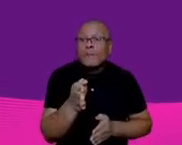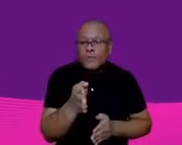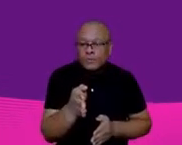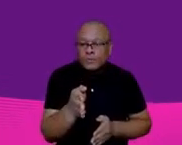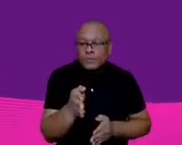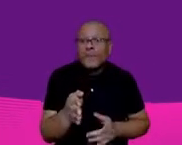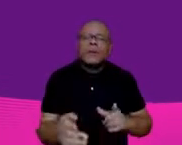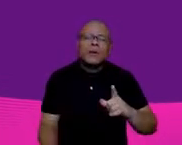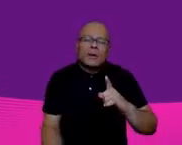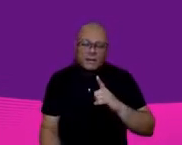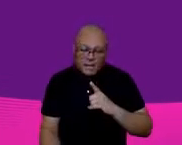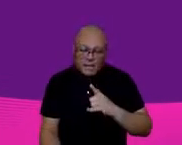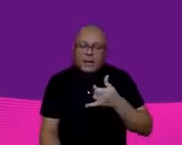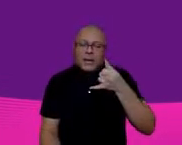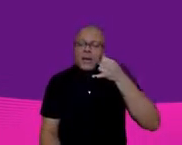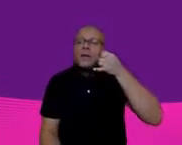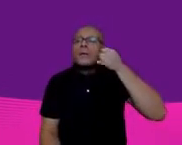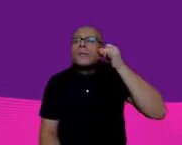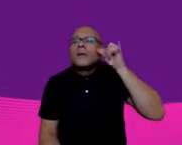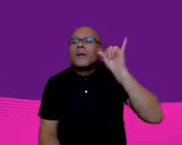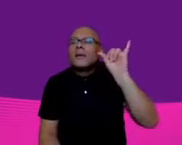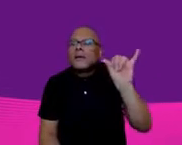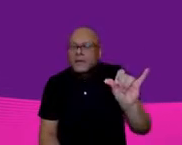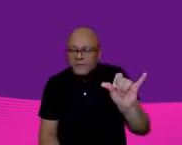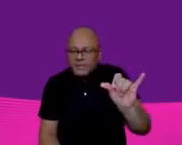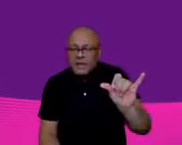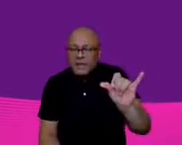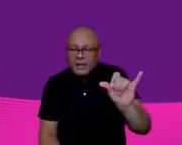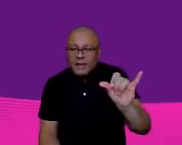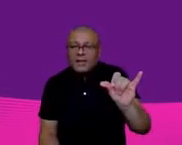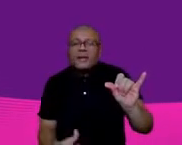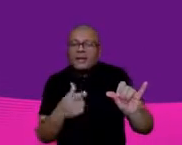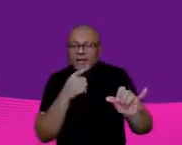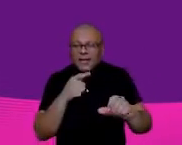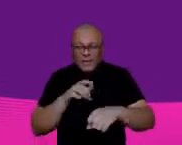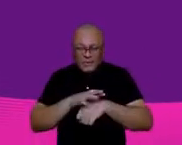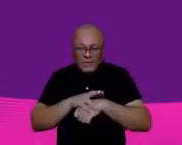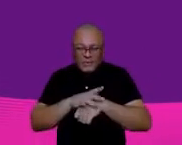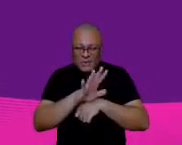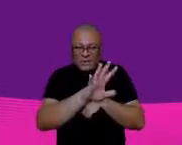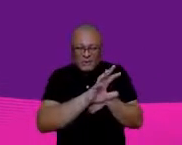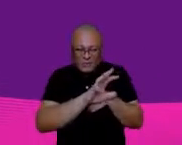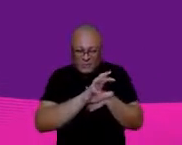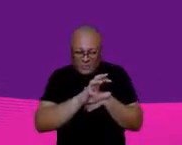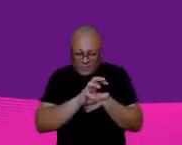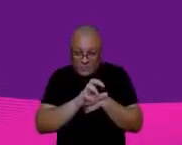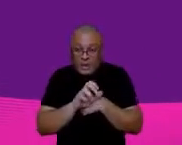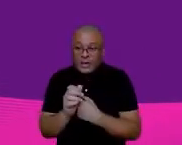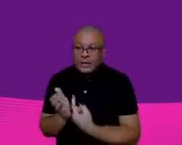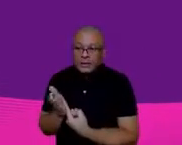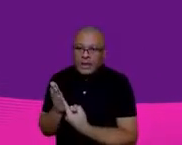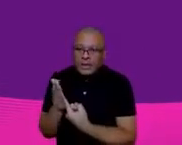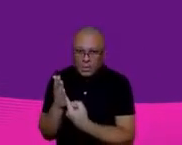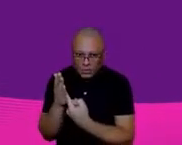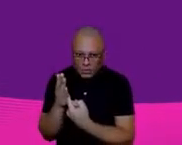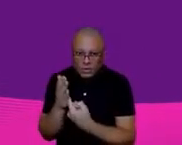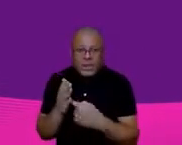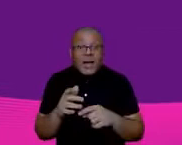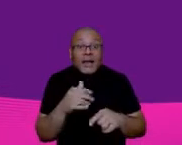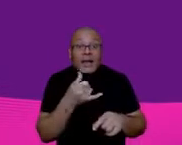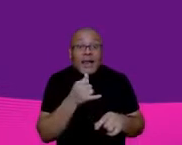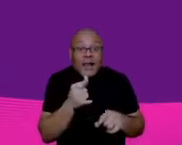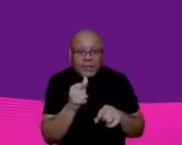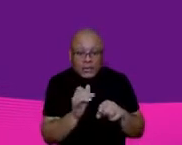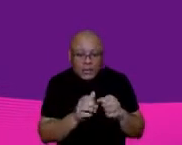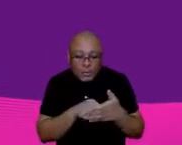evitar reduzir a radioscopia e aumentar a precisão, tecnologias de rastreamento de campo eletromagnético para bloqueios,